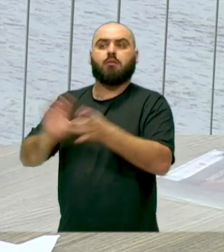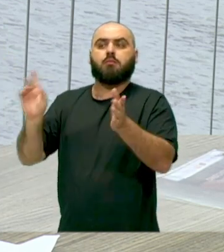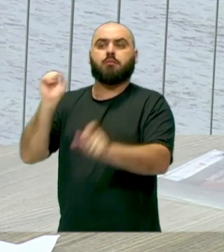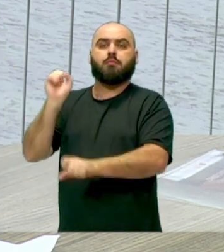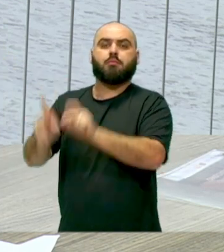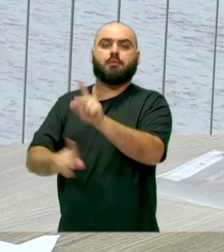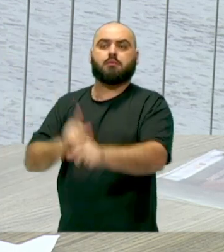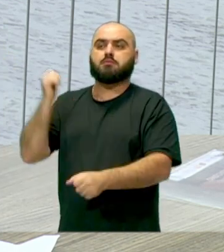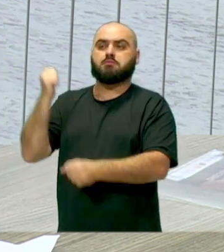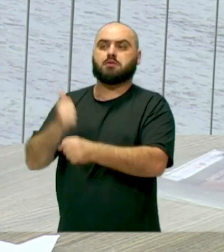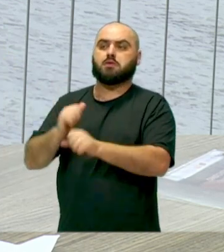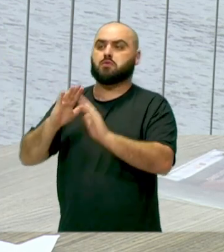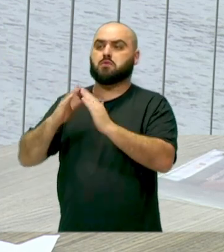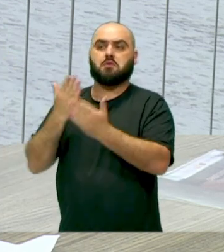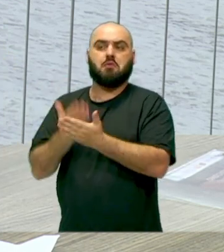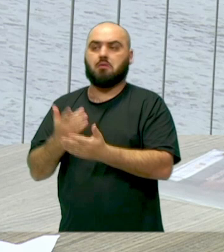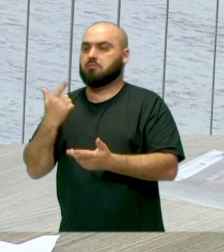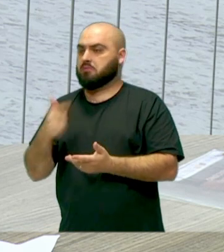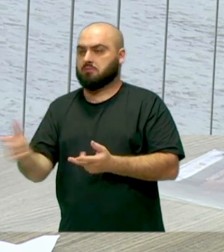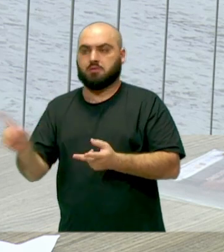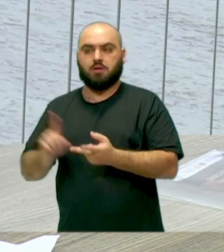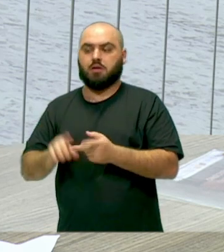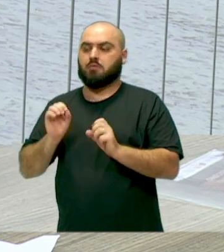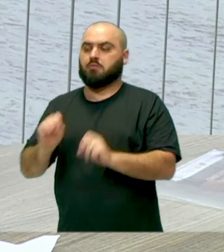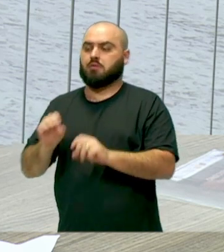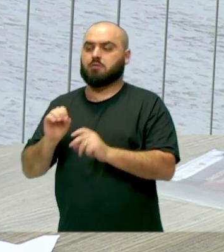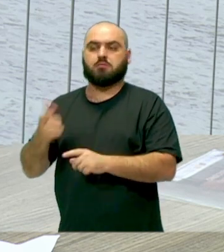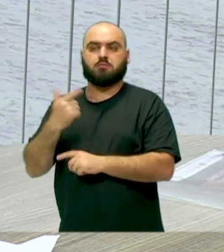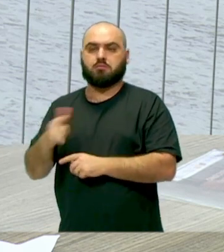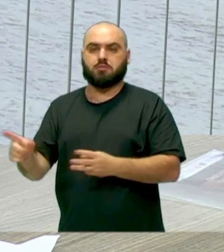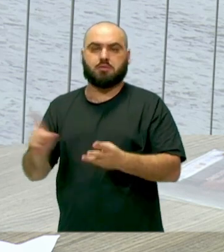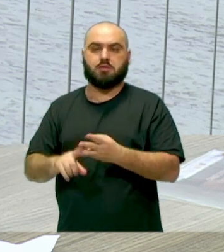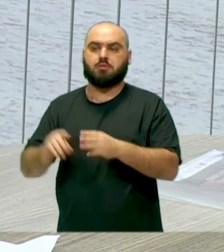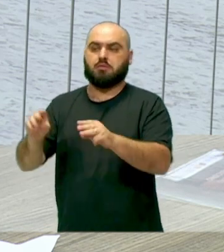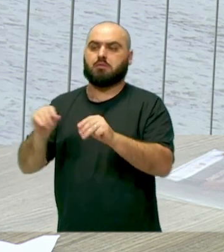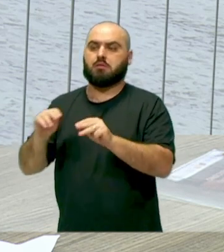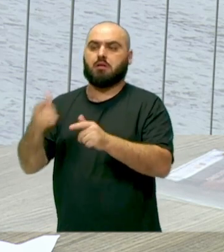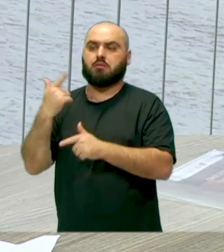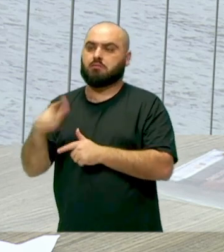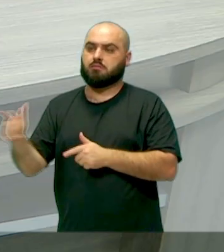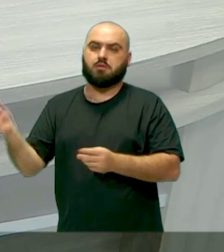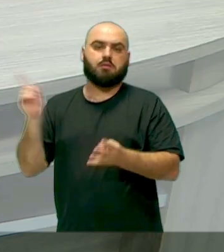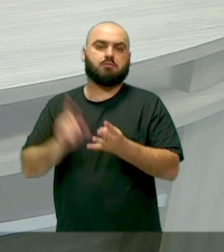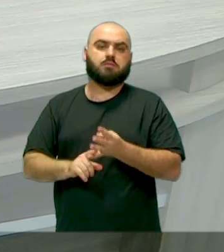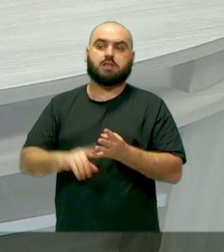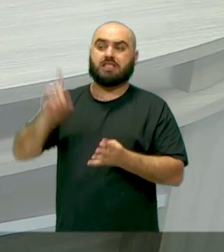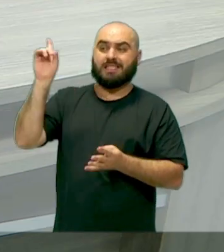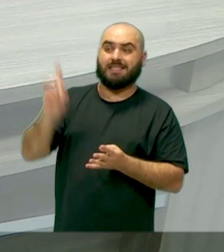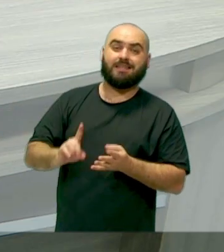à escola, sem direito à educação, sem direito à terra, sem